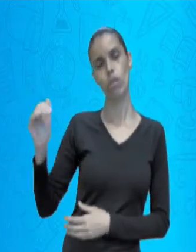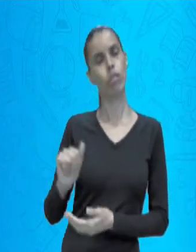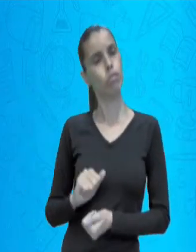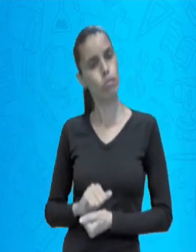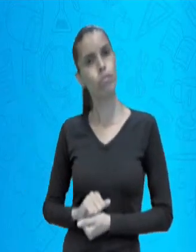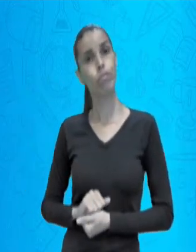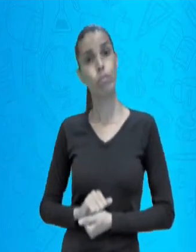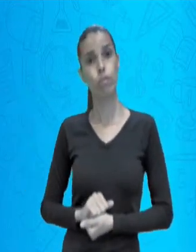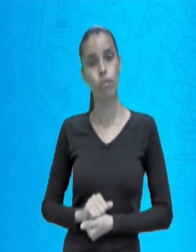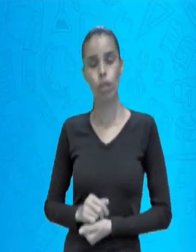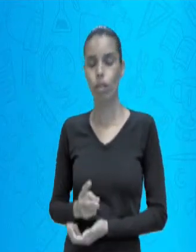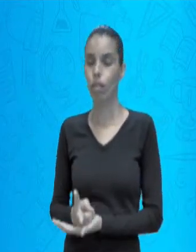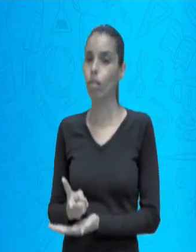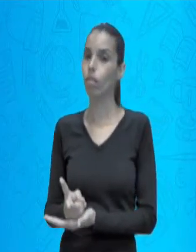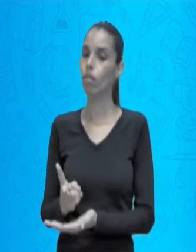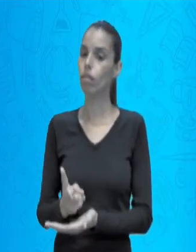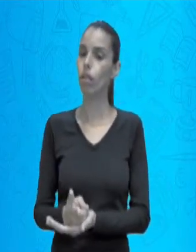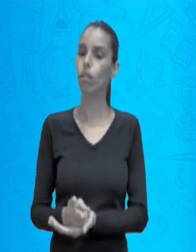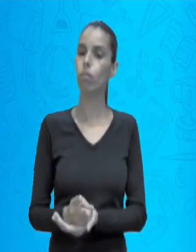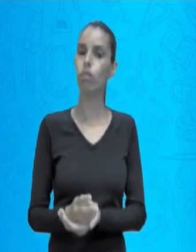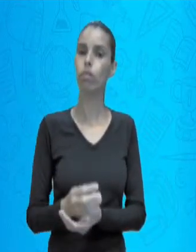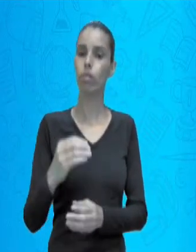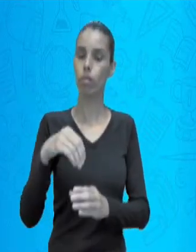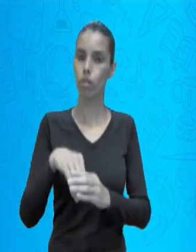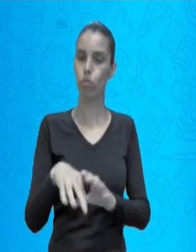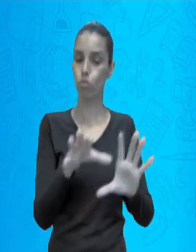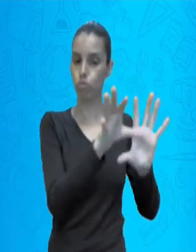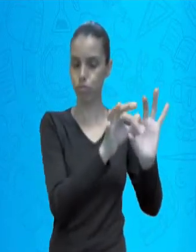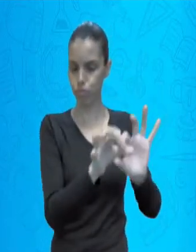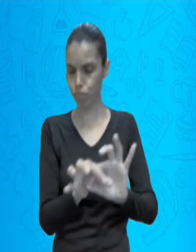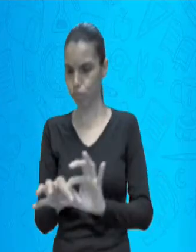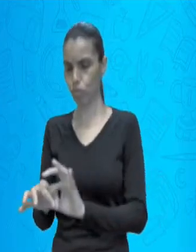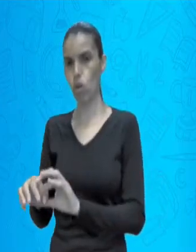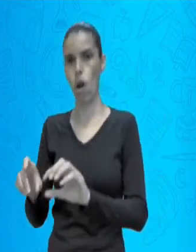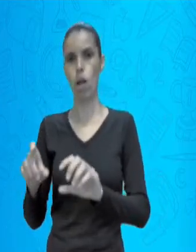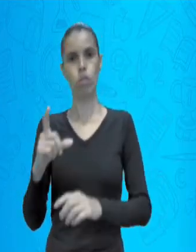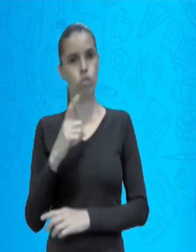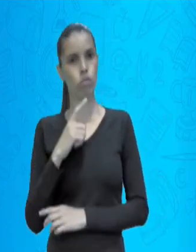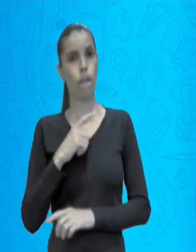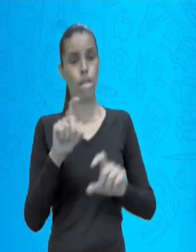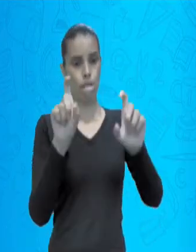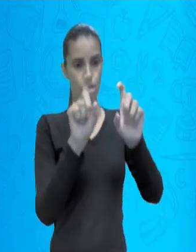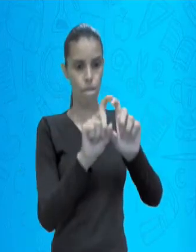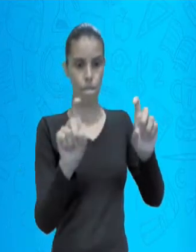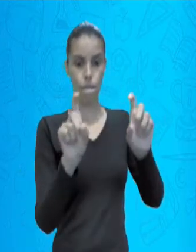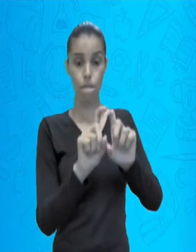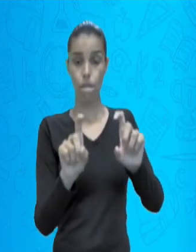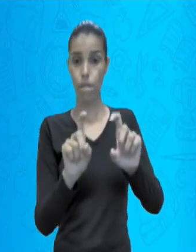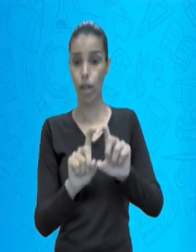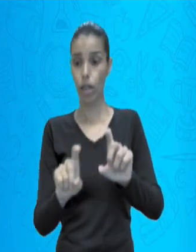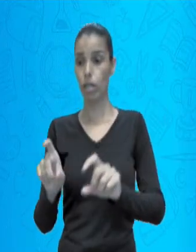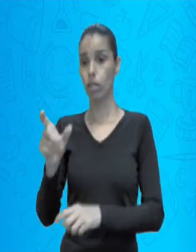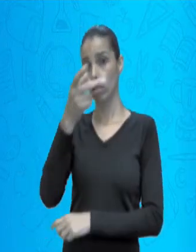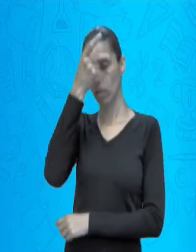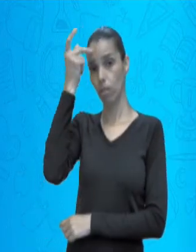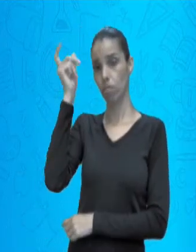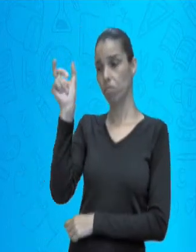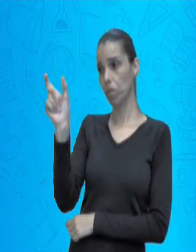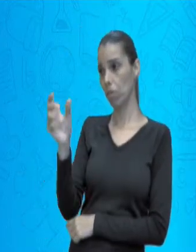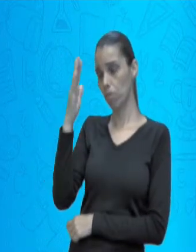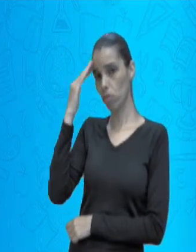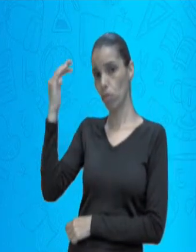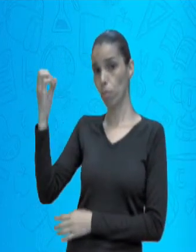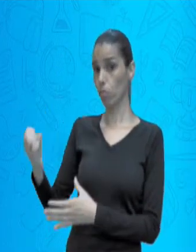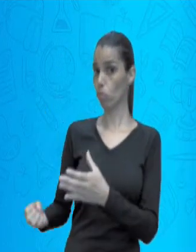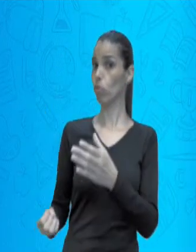vezes que nós vamos incluir a frase da própria pessoa ou da